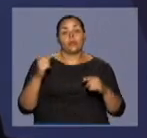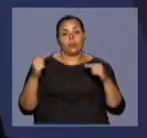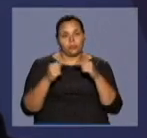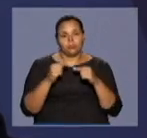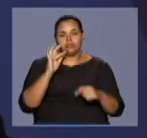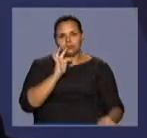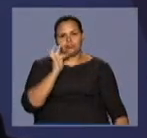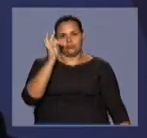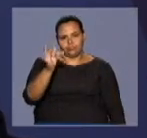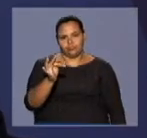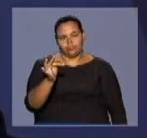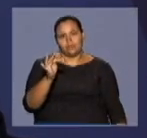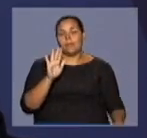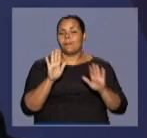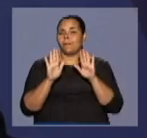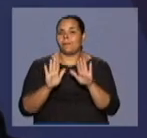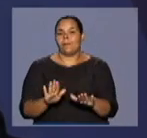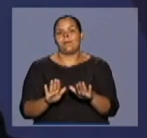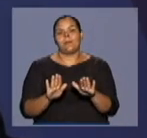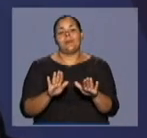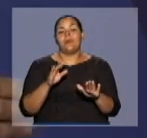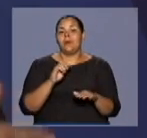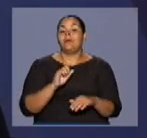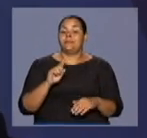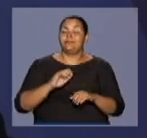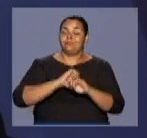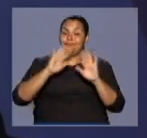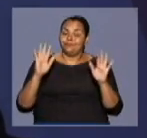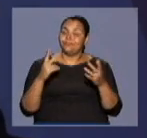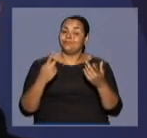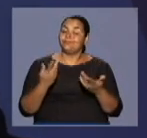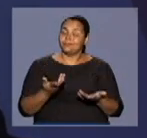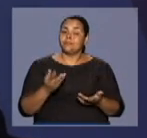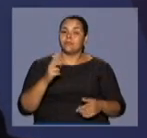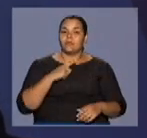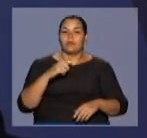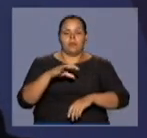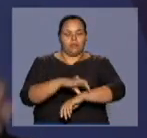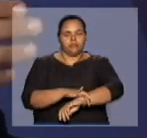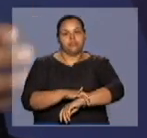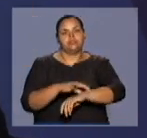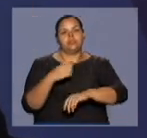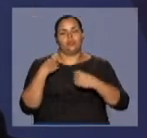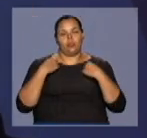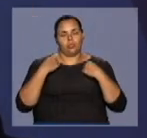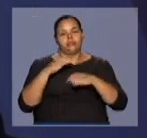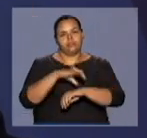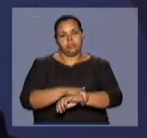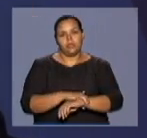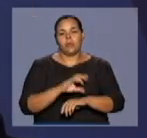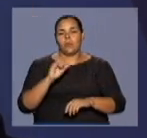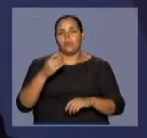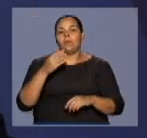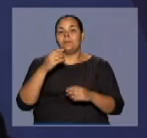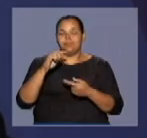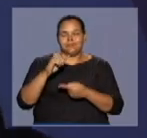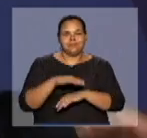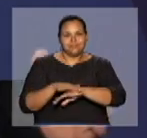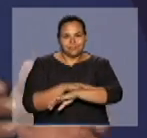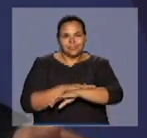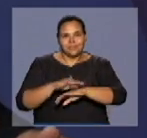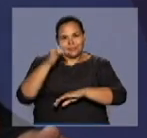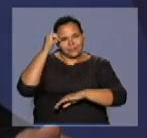o objetivo futuro. Mas é lógico que você usar manga comprida, usar repelente ajuda,